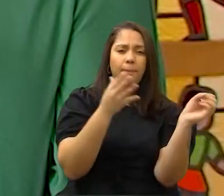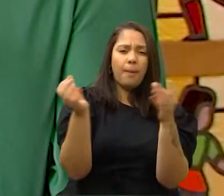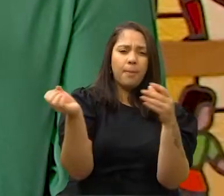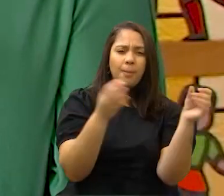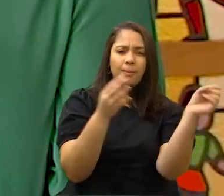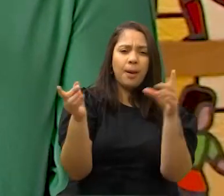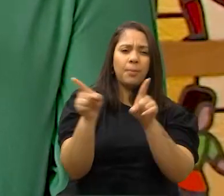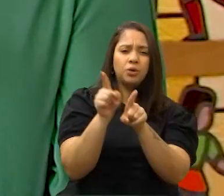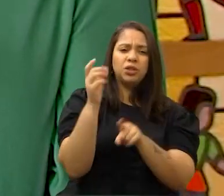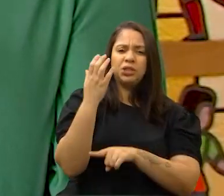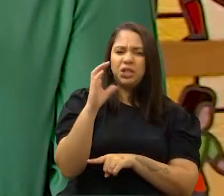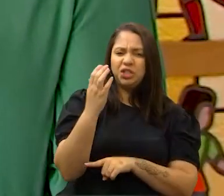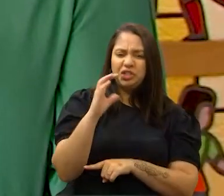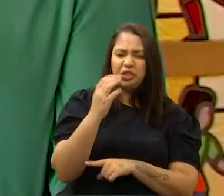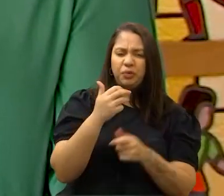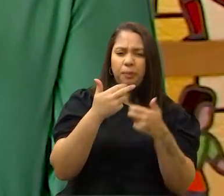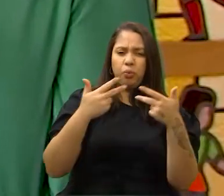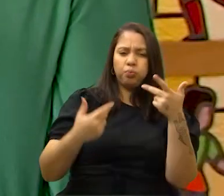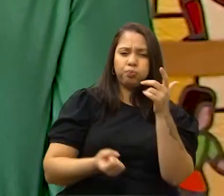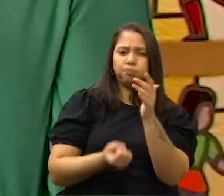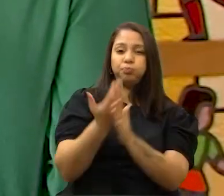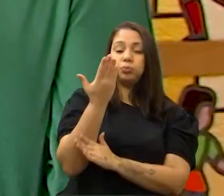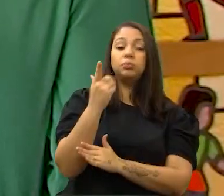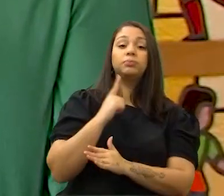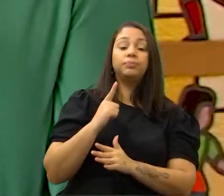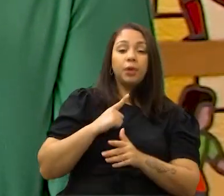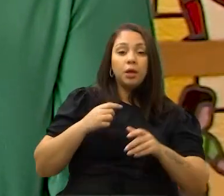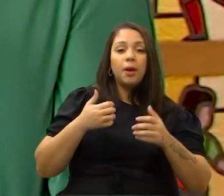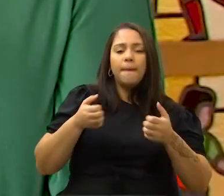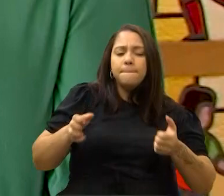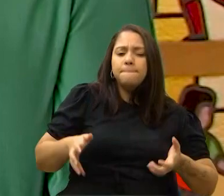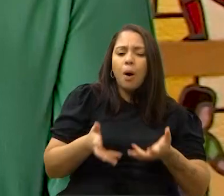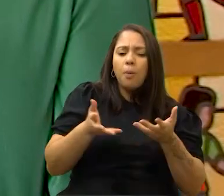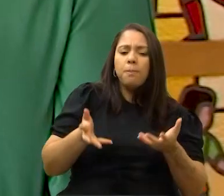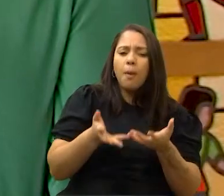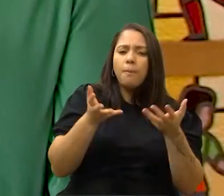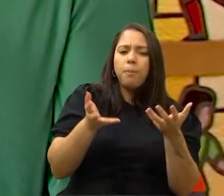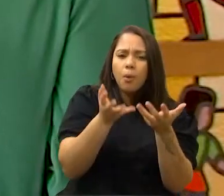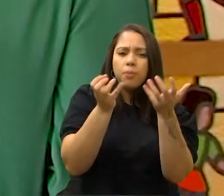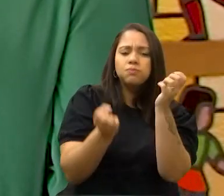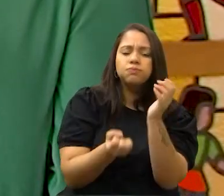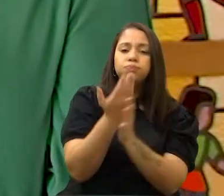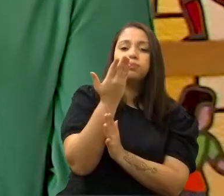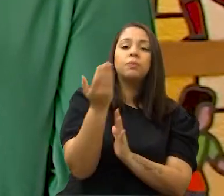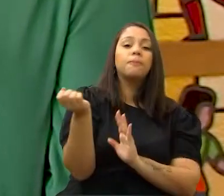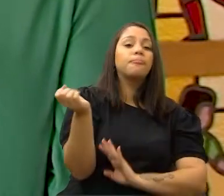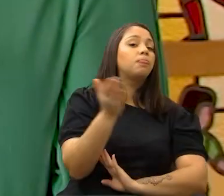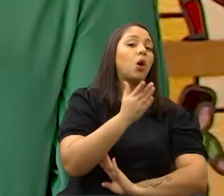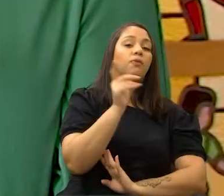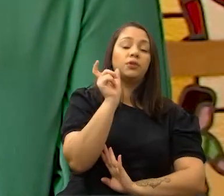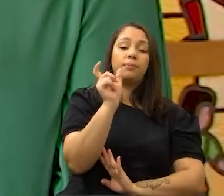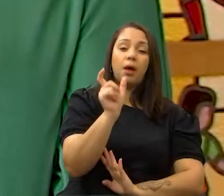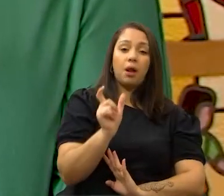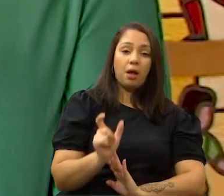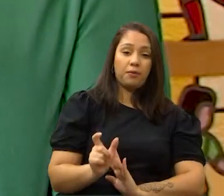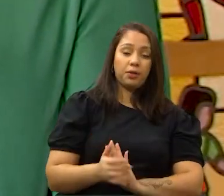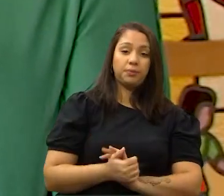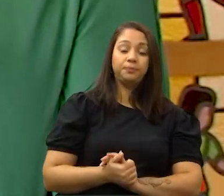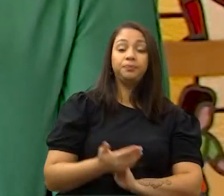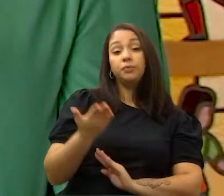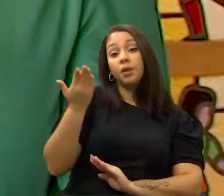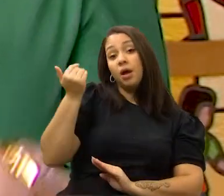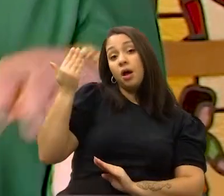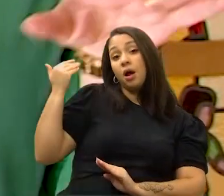tecnológica, científica, né? Elas vão impulsionando a entrada de novas